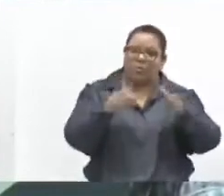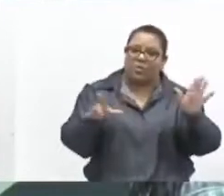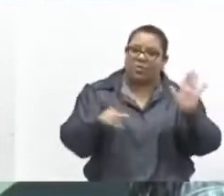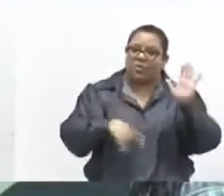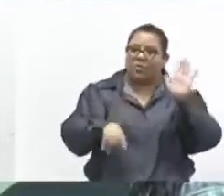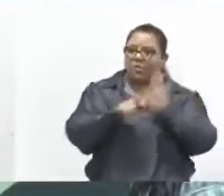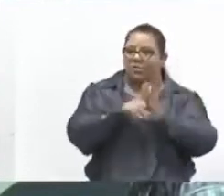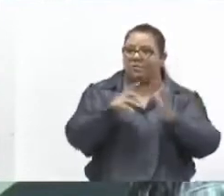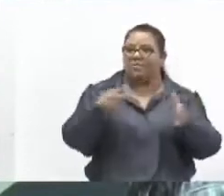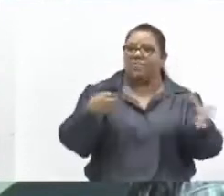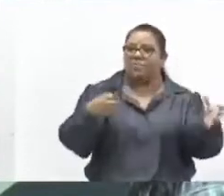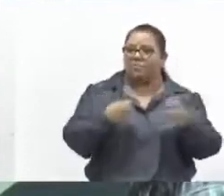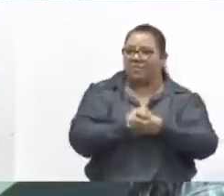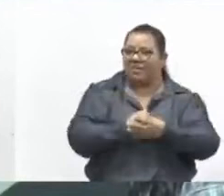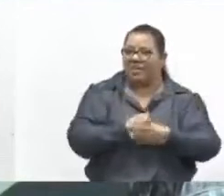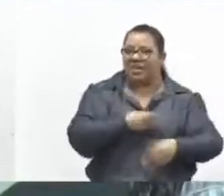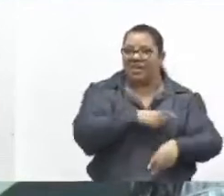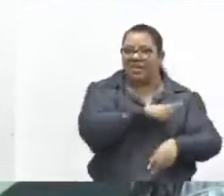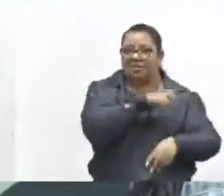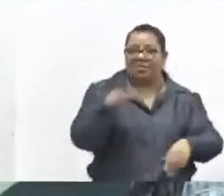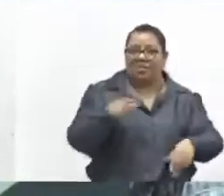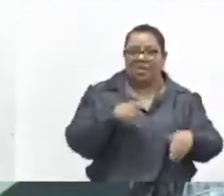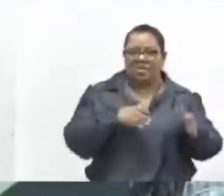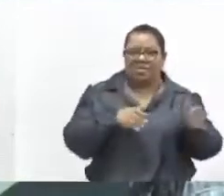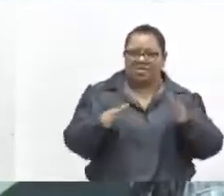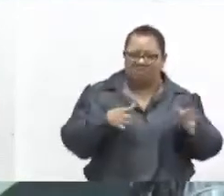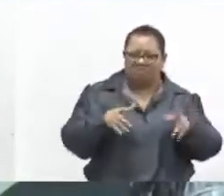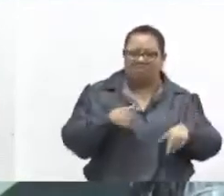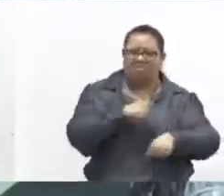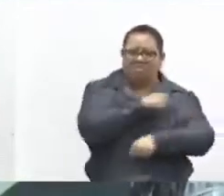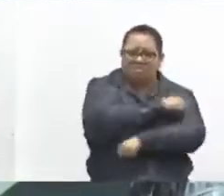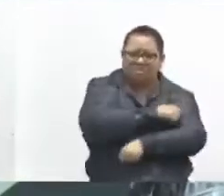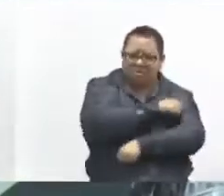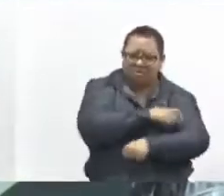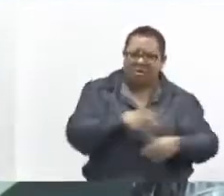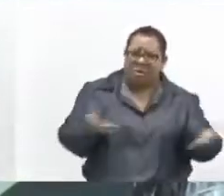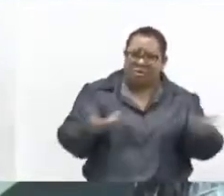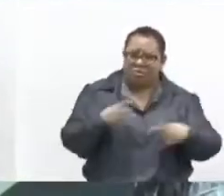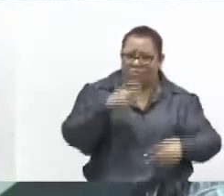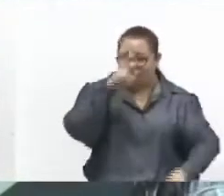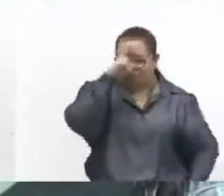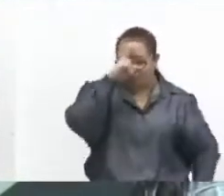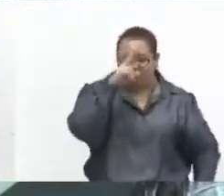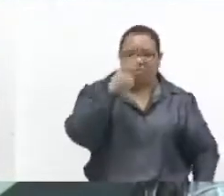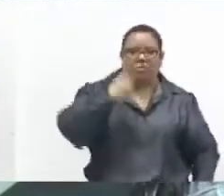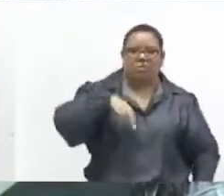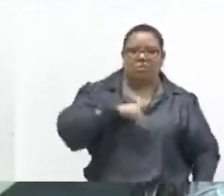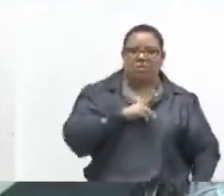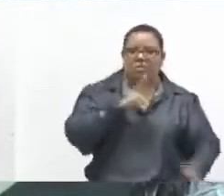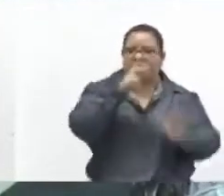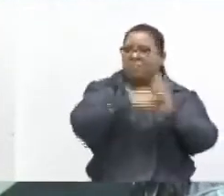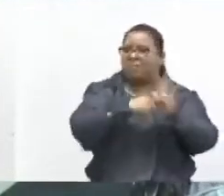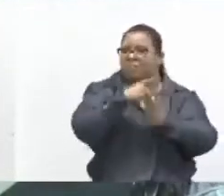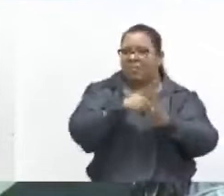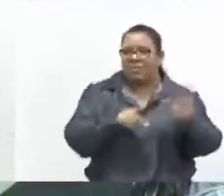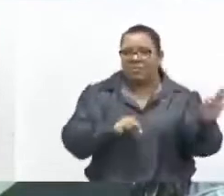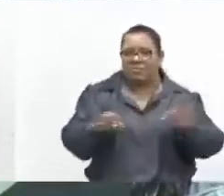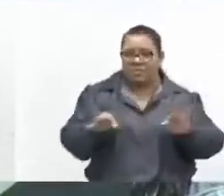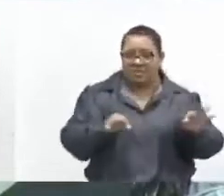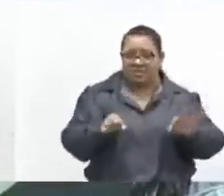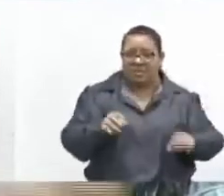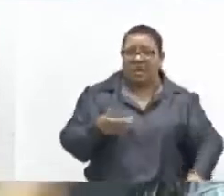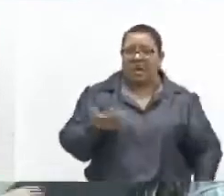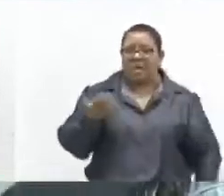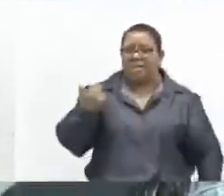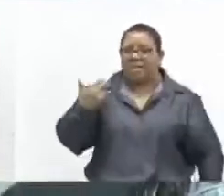cotas, porque antes das cotas, a assistência estudantil ela não tinha força como tem hoje. A gente não tinha um Programa Nacional de Assistência Estudantil, PNAES, e